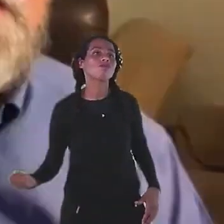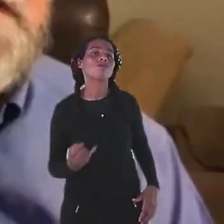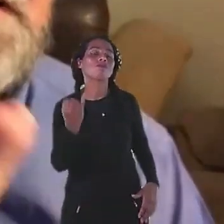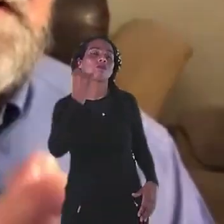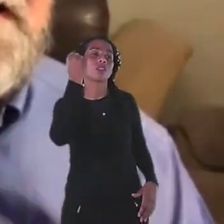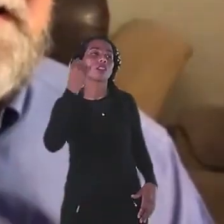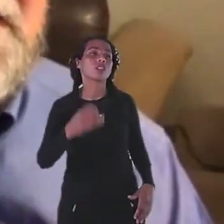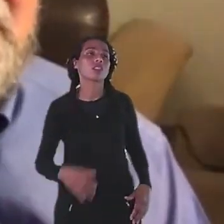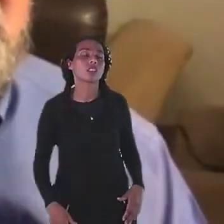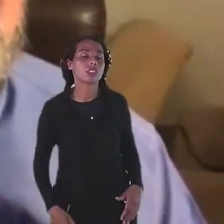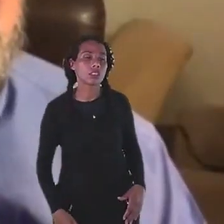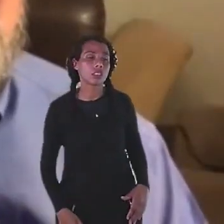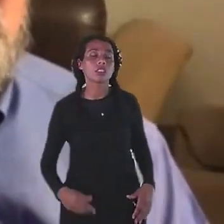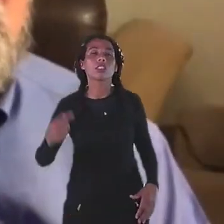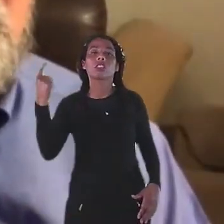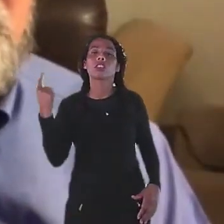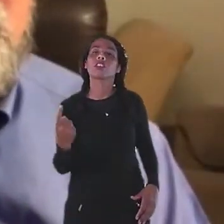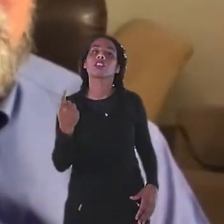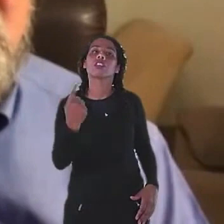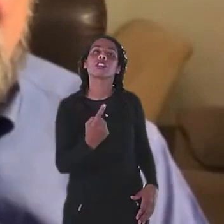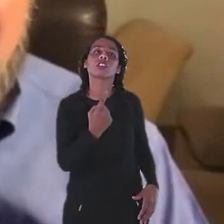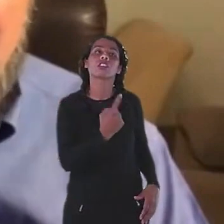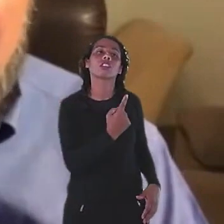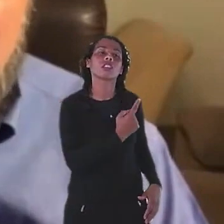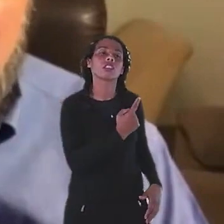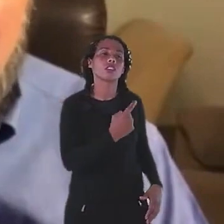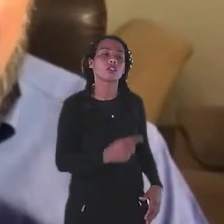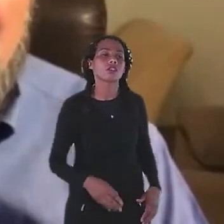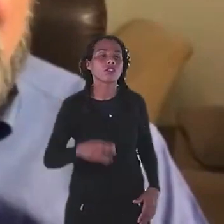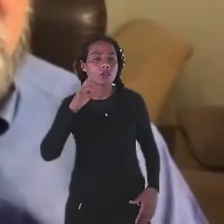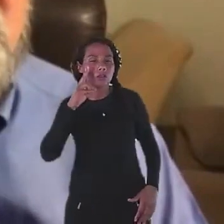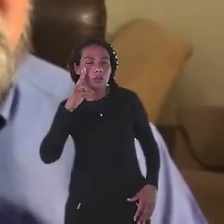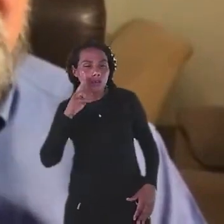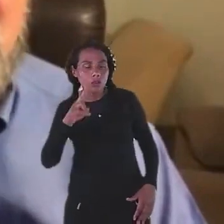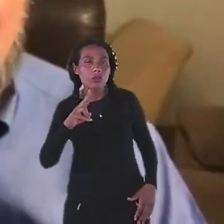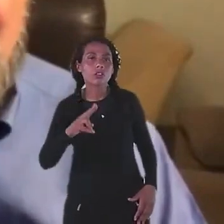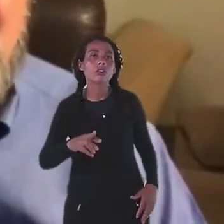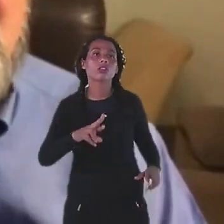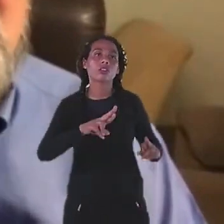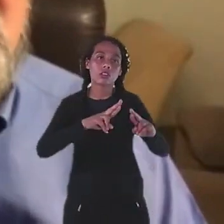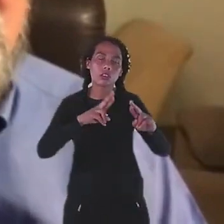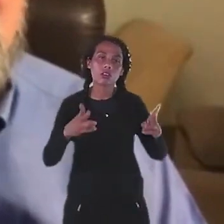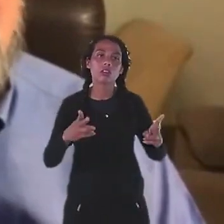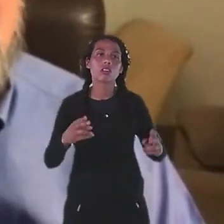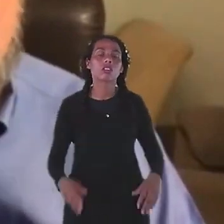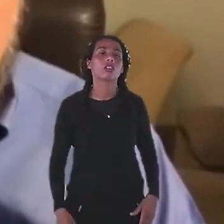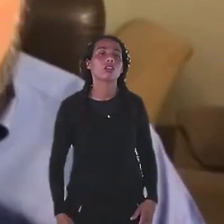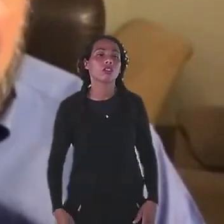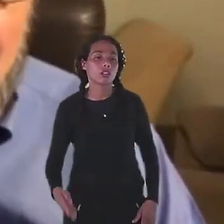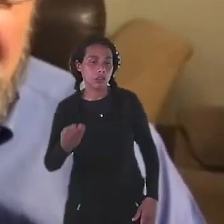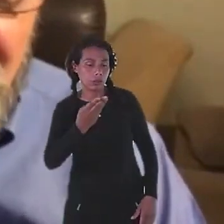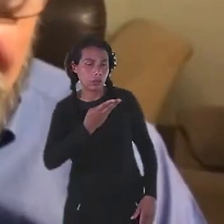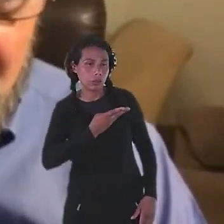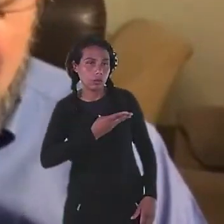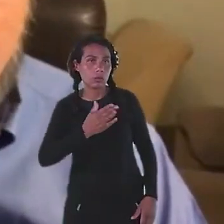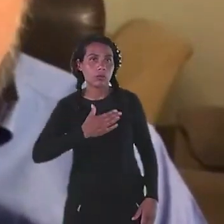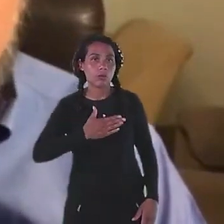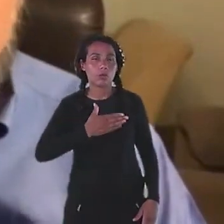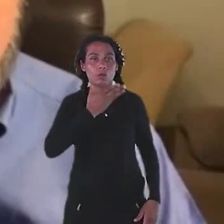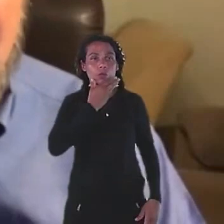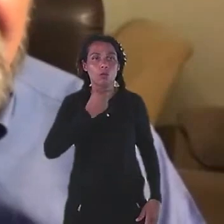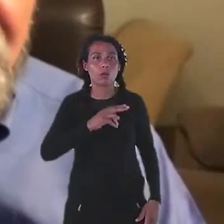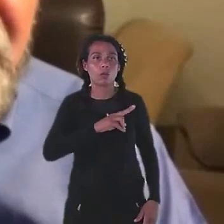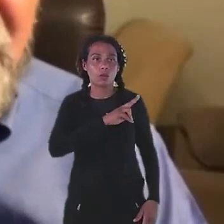de individualizar aquilo que a gente vê no mundo. Isso quem fala é o meu amigo Ronald, que é filósofo e matemático. Ele está publicando um livro